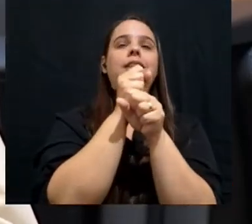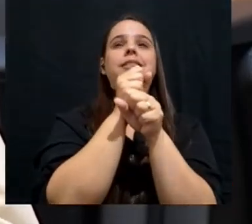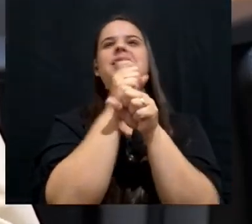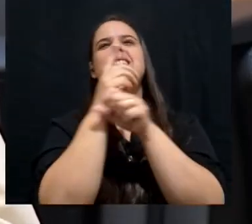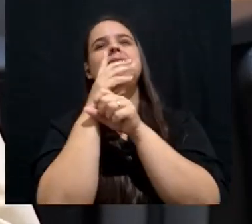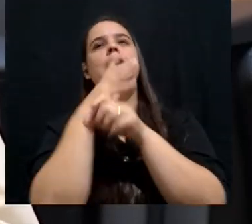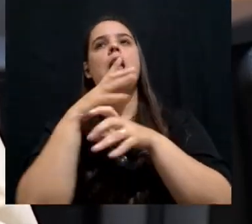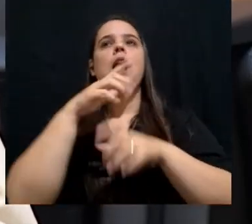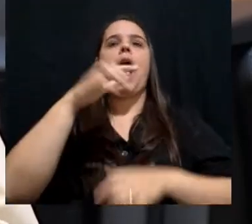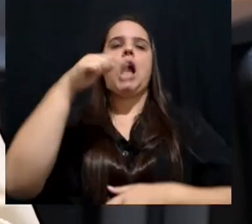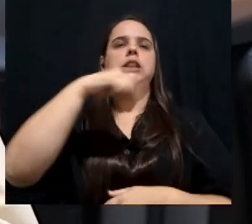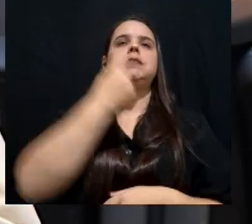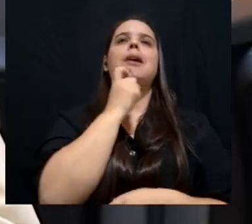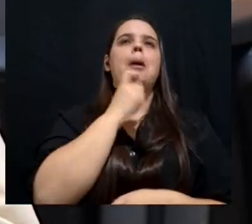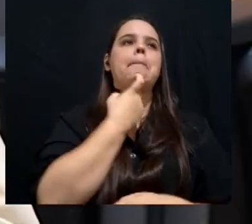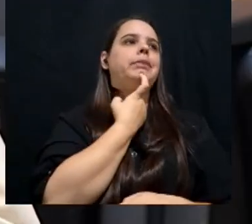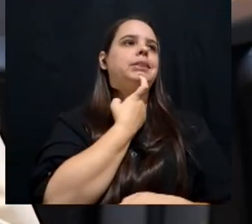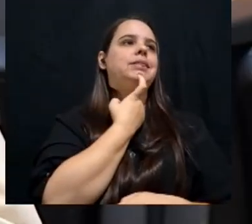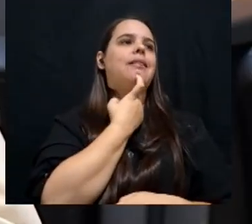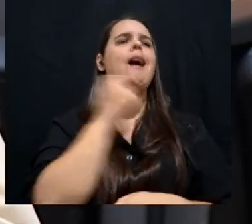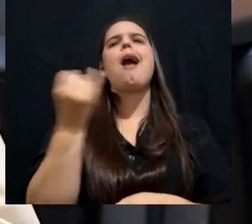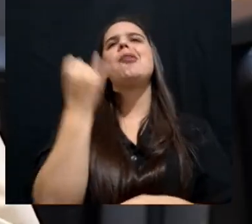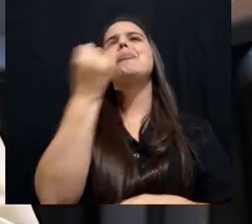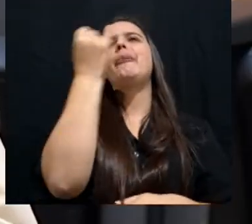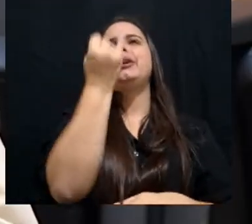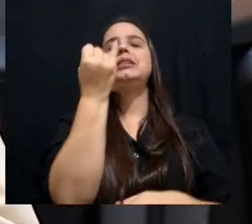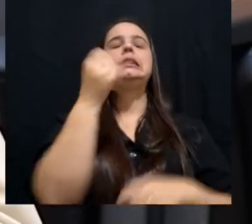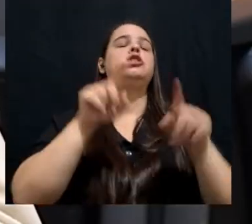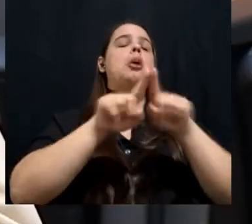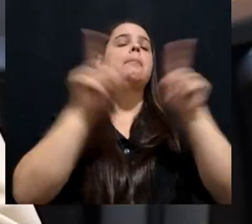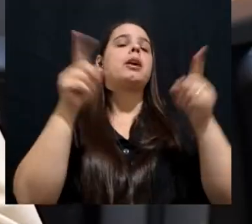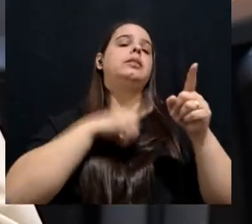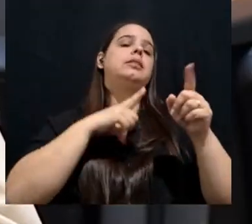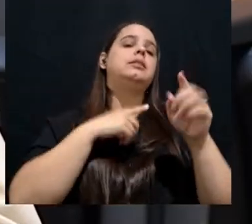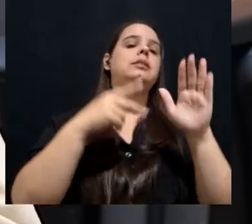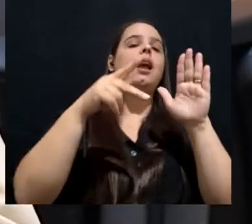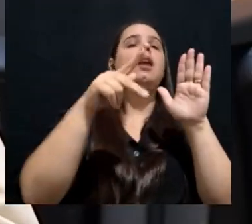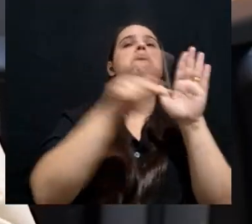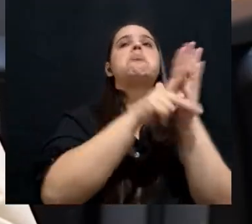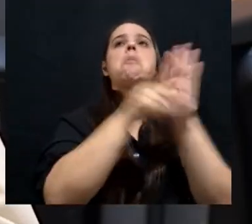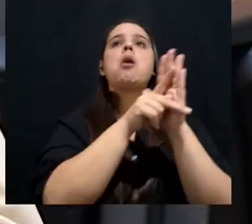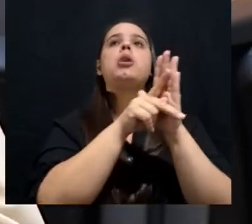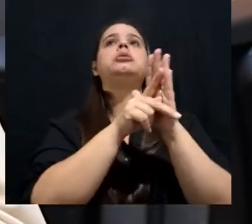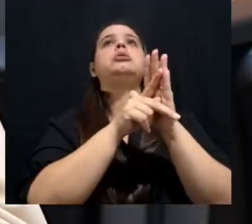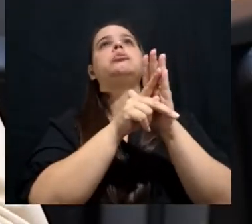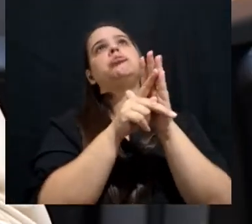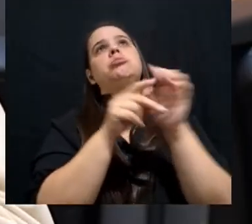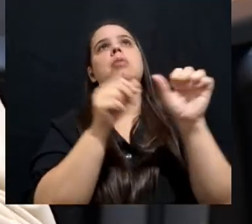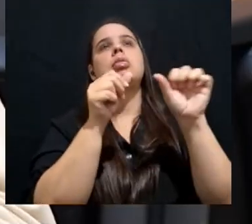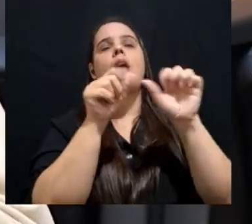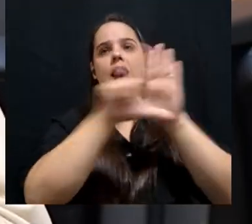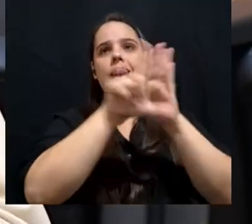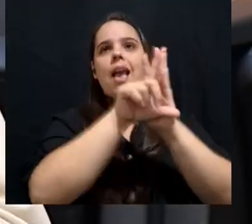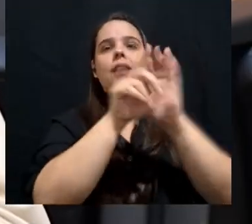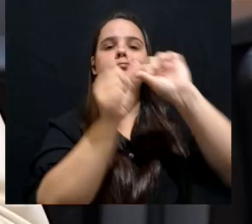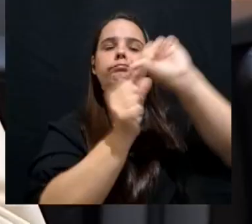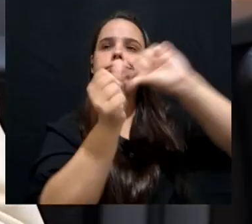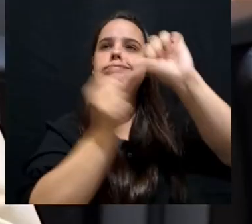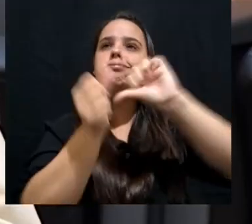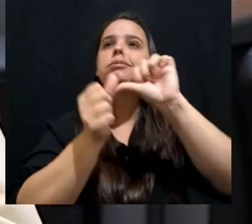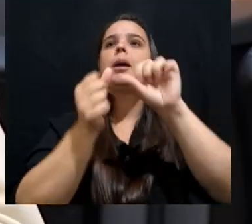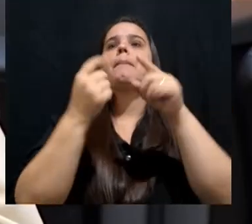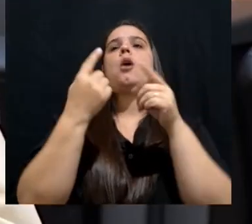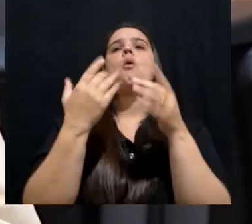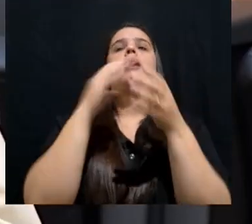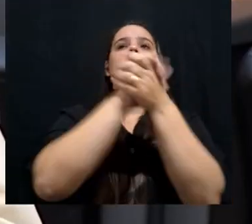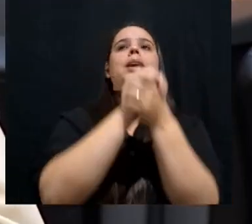é importante. Só que a gente está propondo algumas alterações na lei para que o casamento comunitário seja mais efetivo.